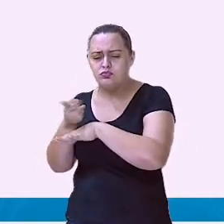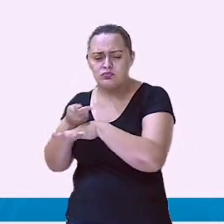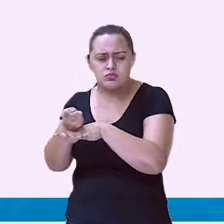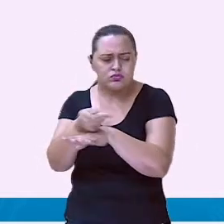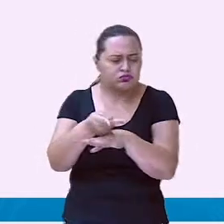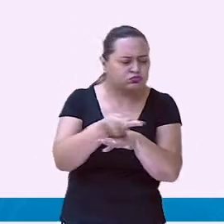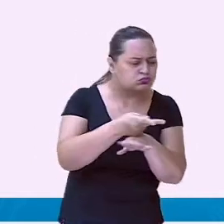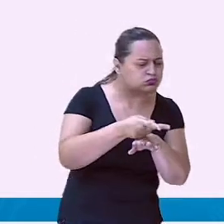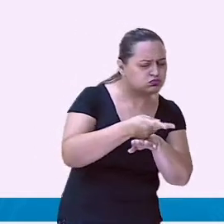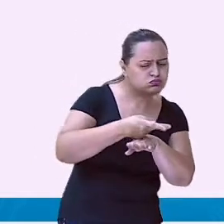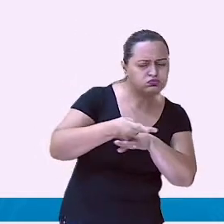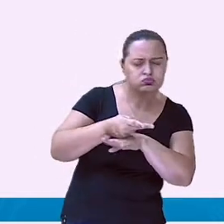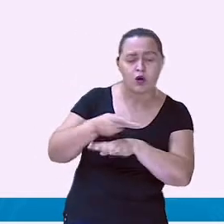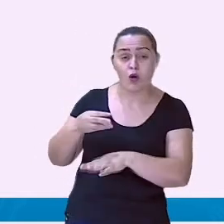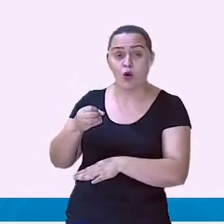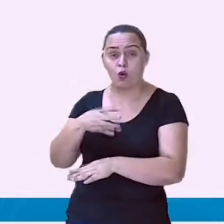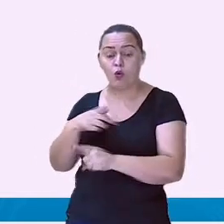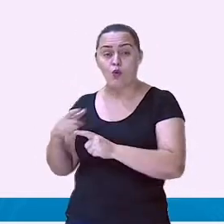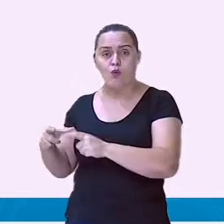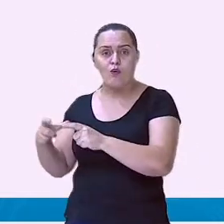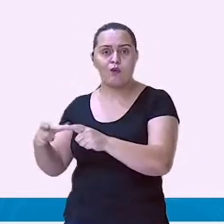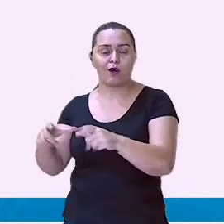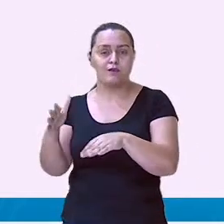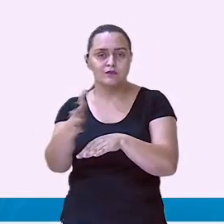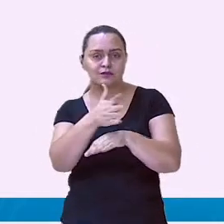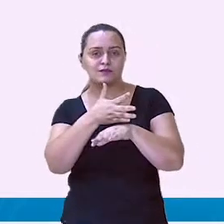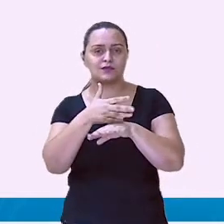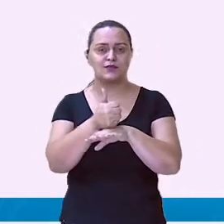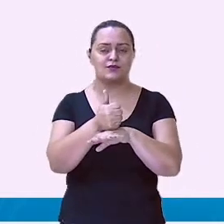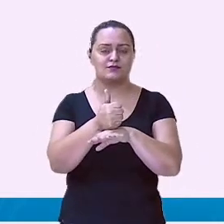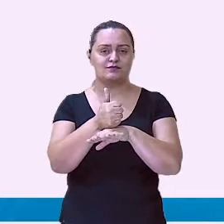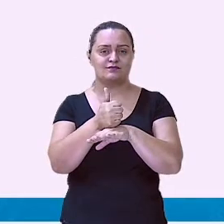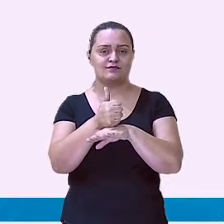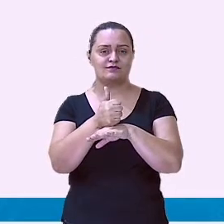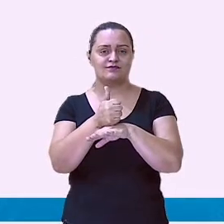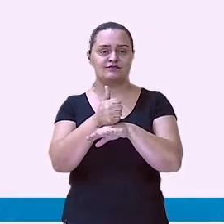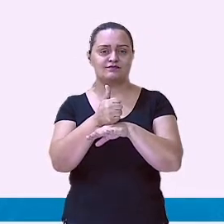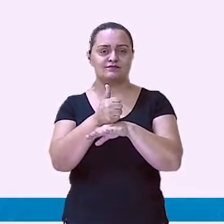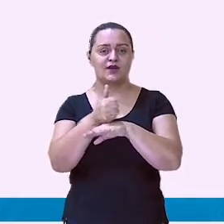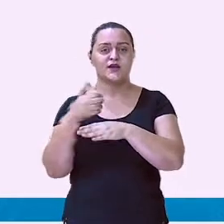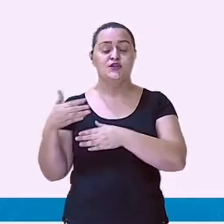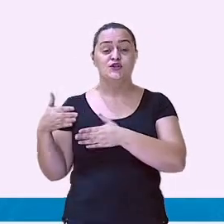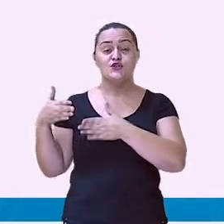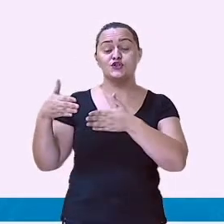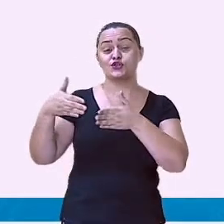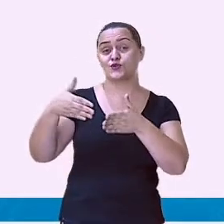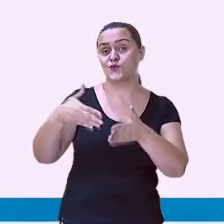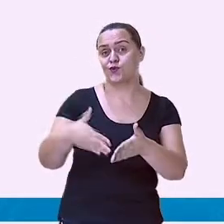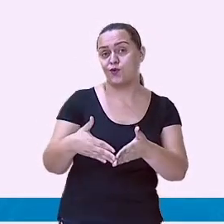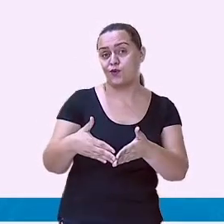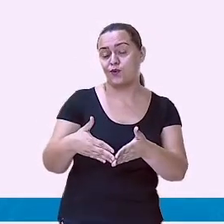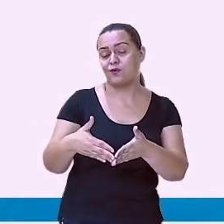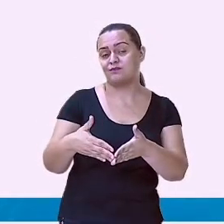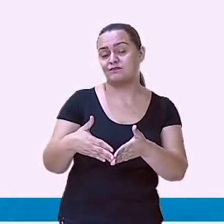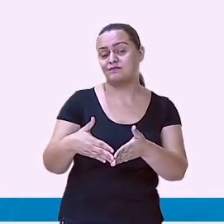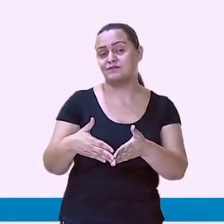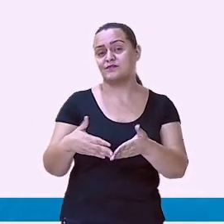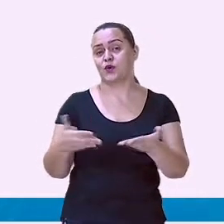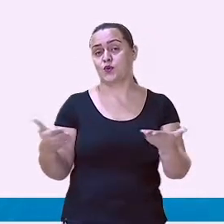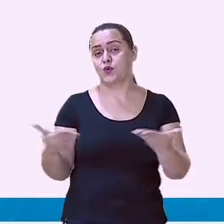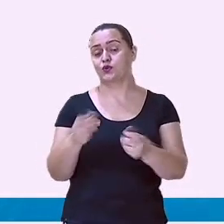novas terras para a colonização. Chegaram às terras atualmente, que é chamada